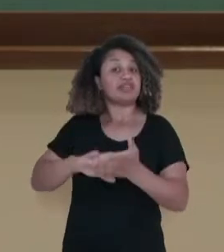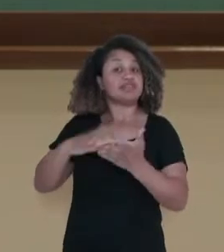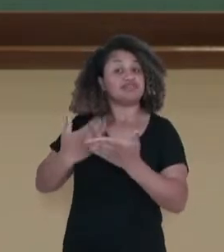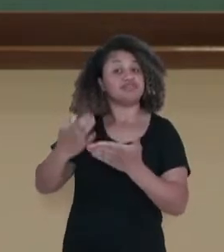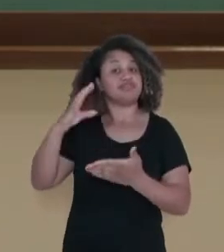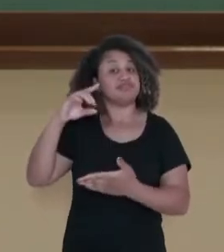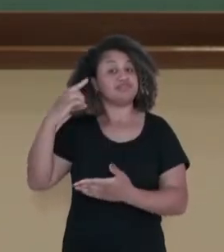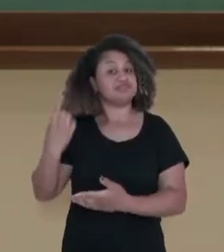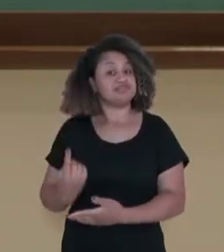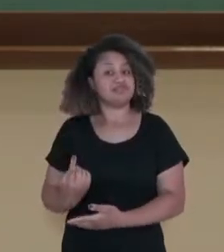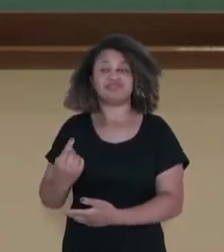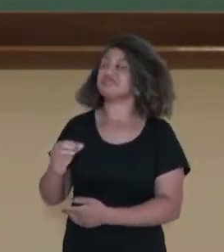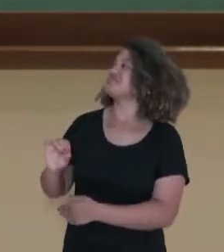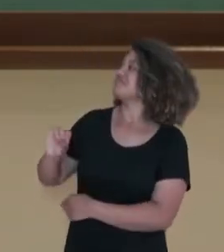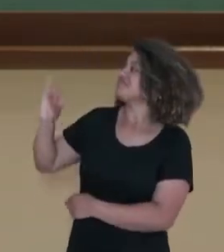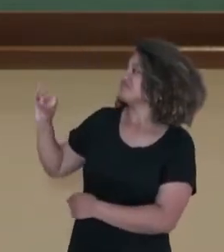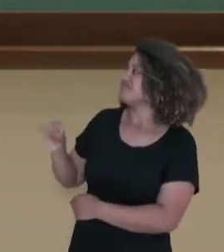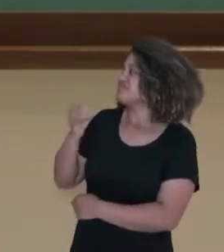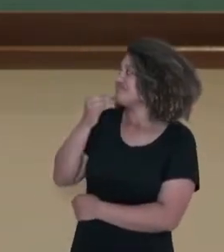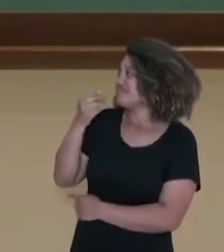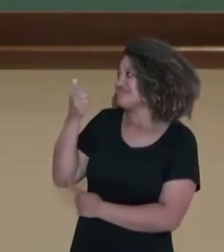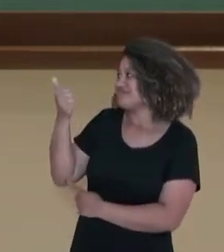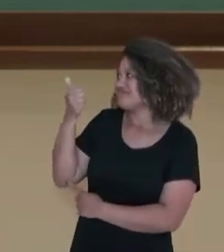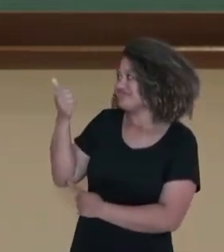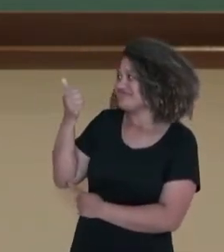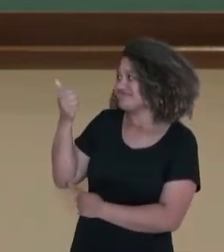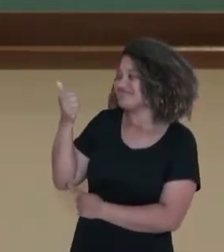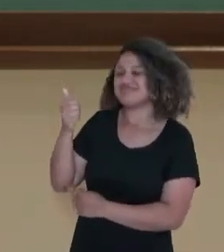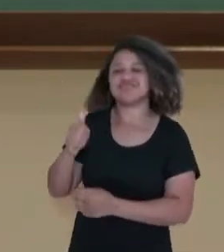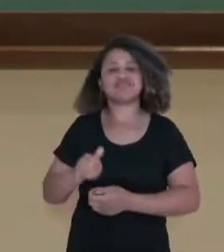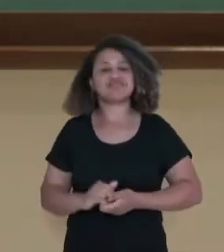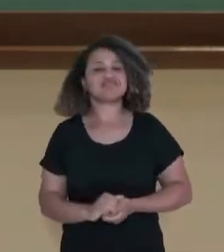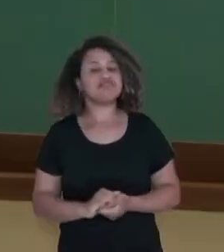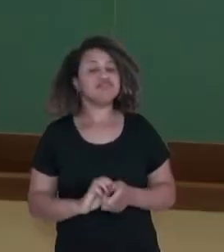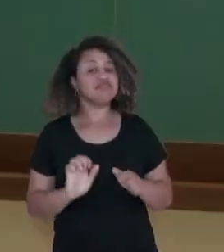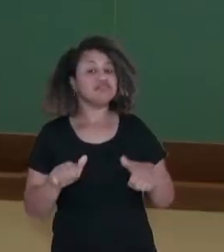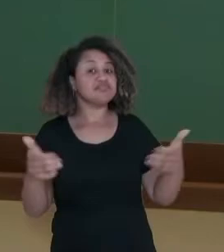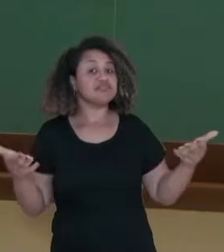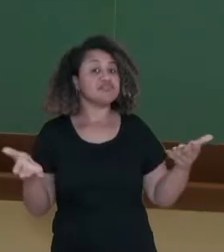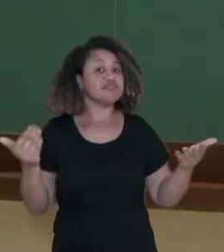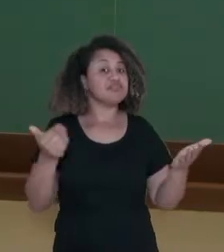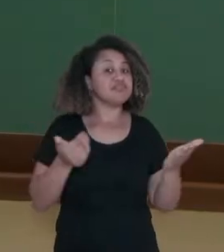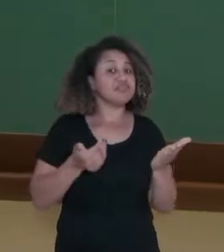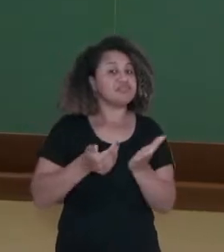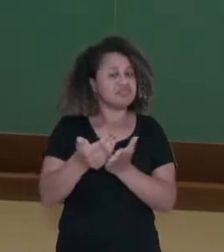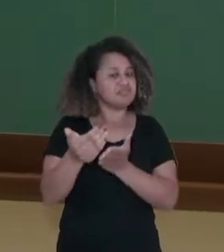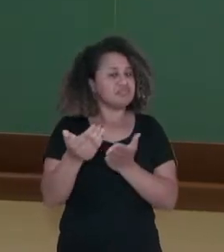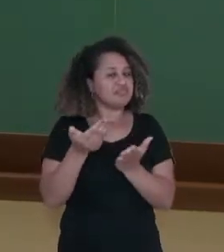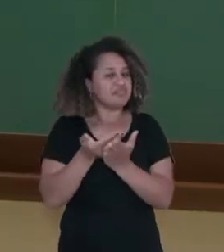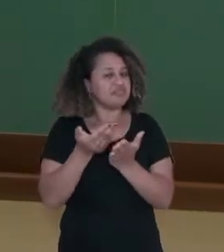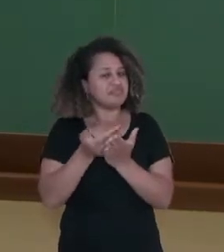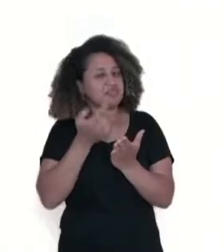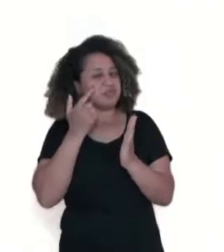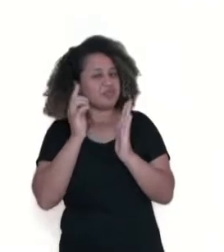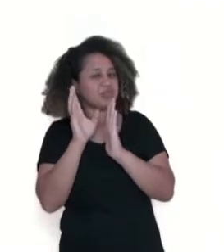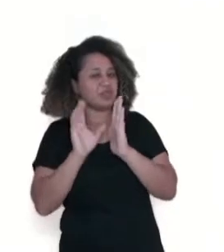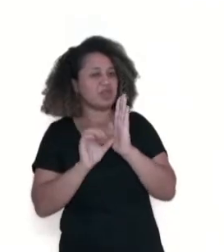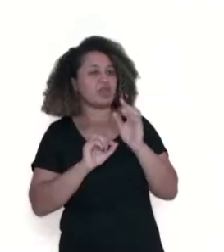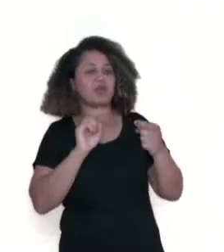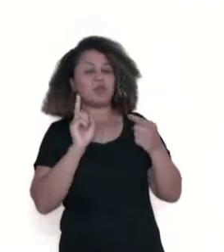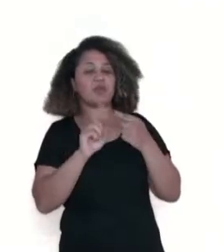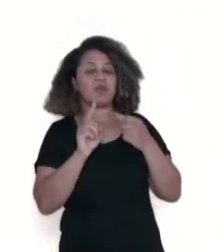Libras, Jéssica. Olá, Jéssica, tudo bem? Vamos aos nossos conteúdos. Ler,